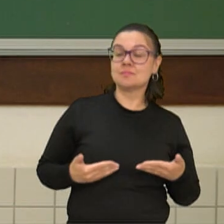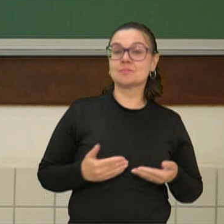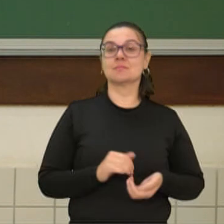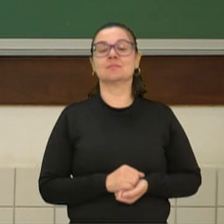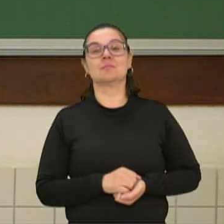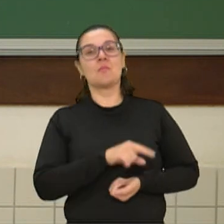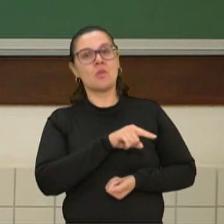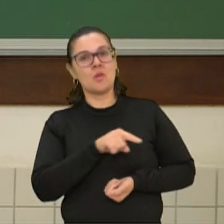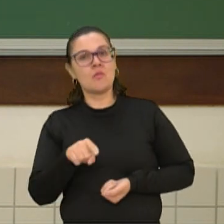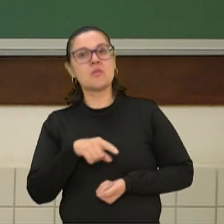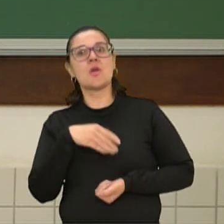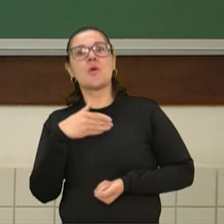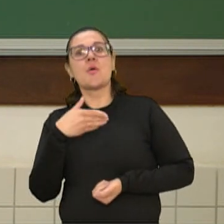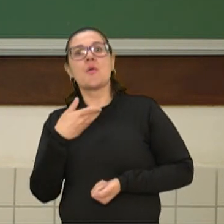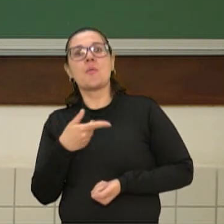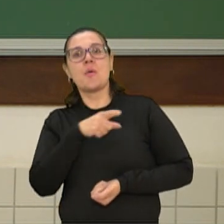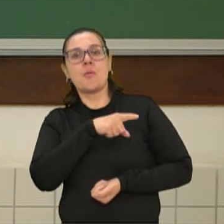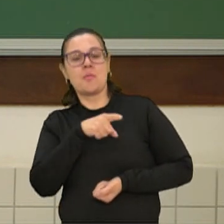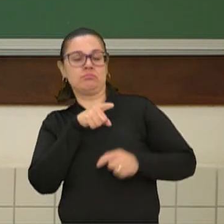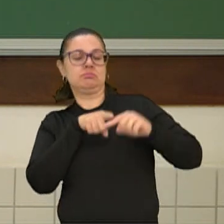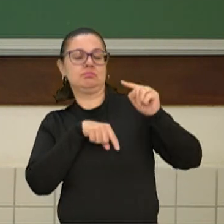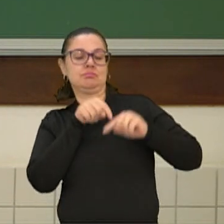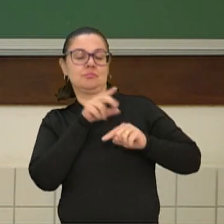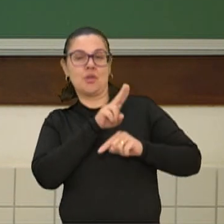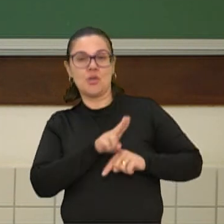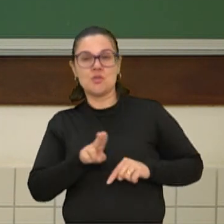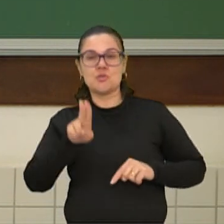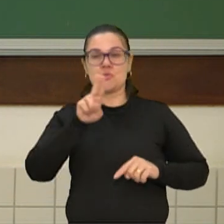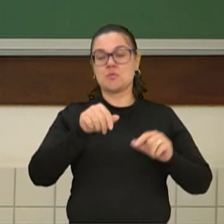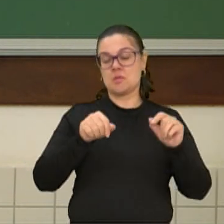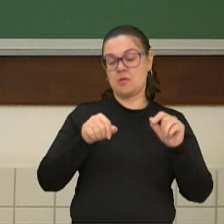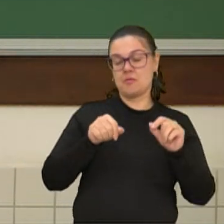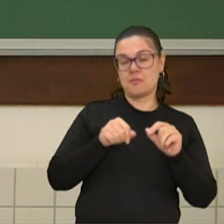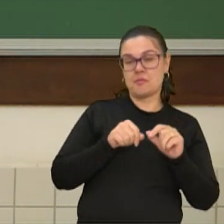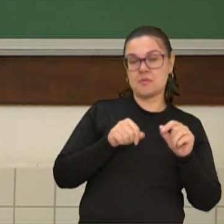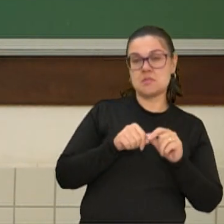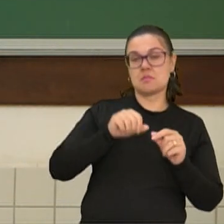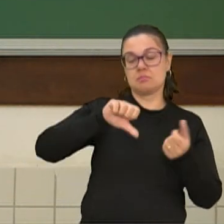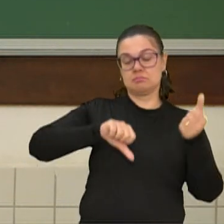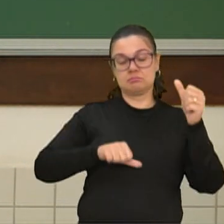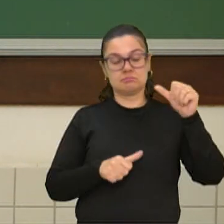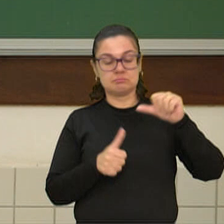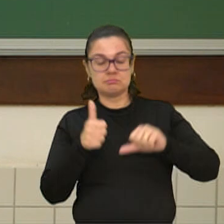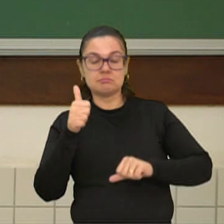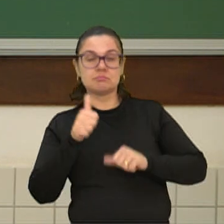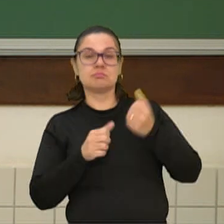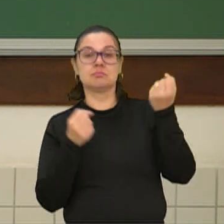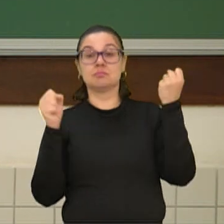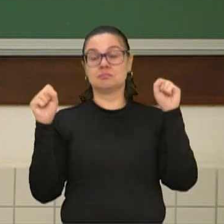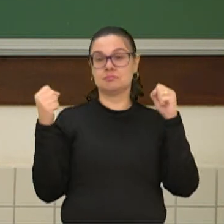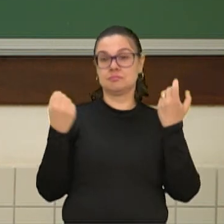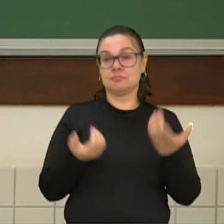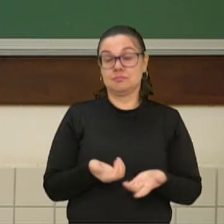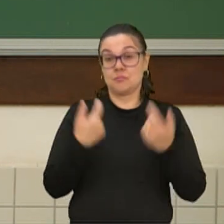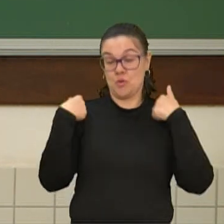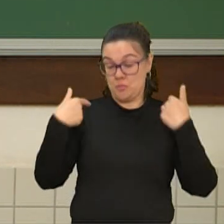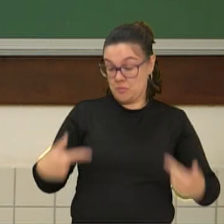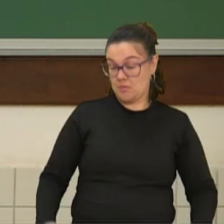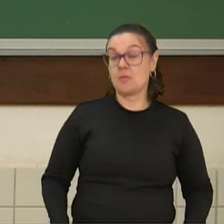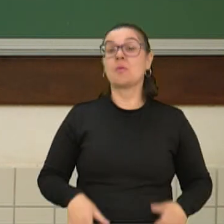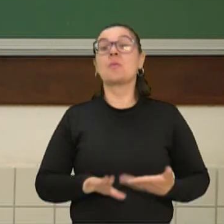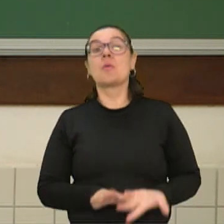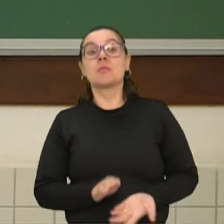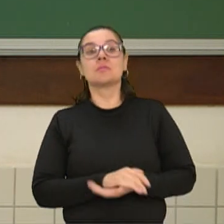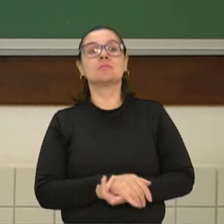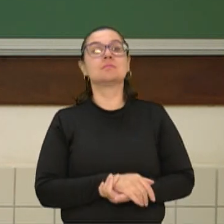Então, pessoal, quais são os instrumentos que nós utilizamos para medir e para aferir a nossa composição